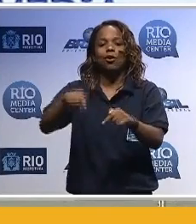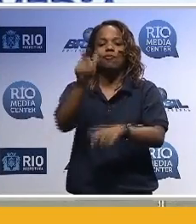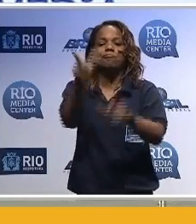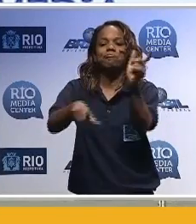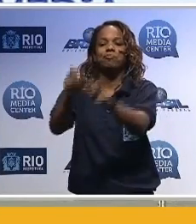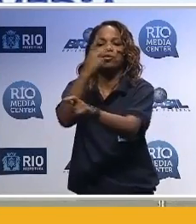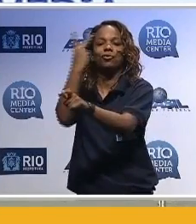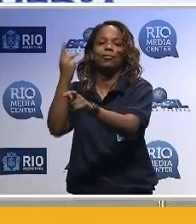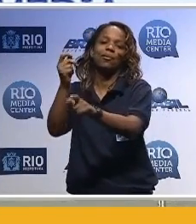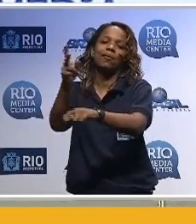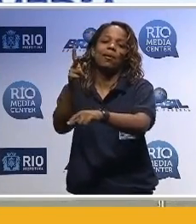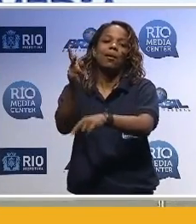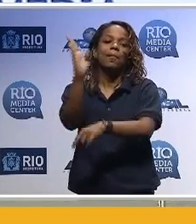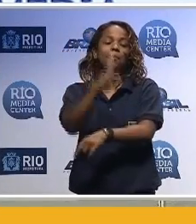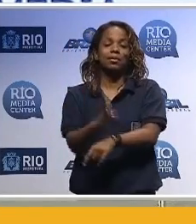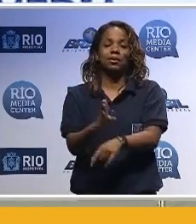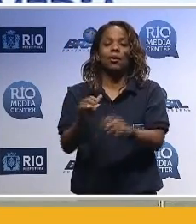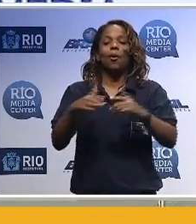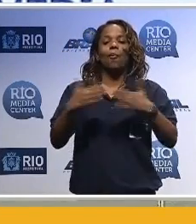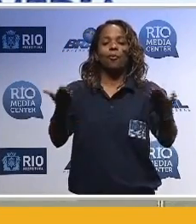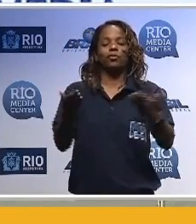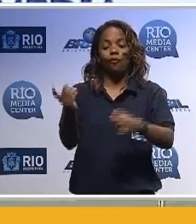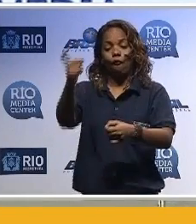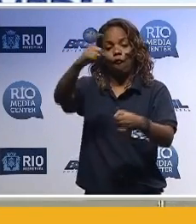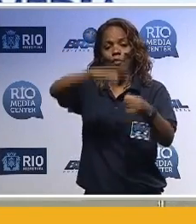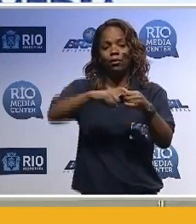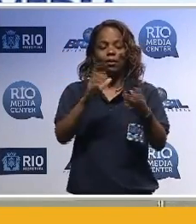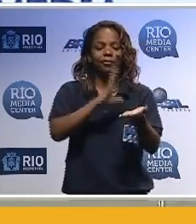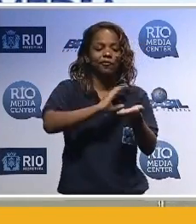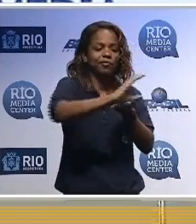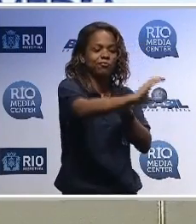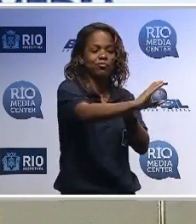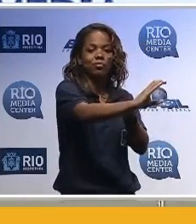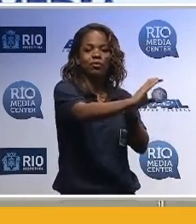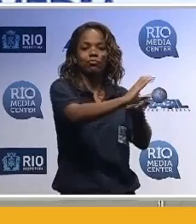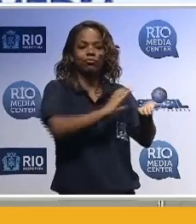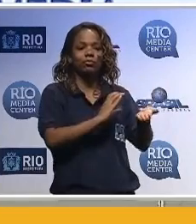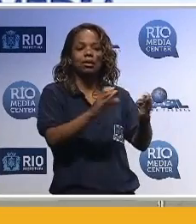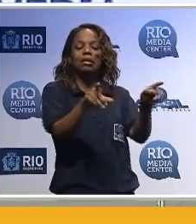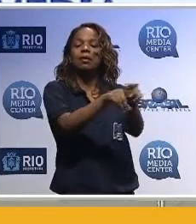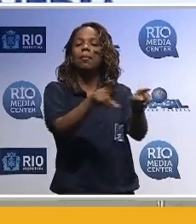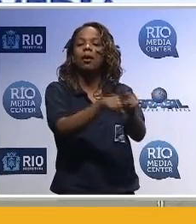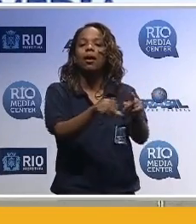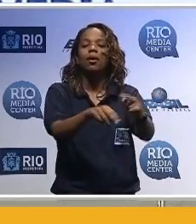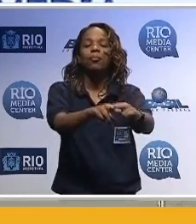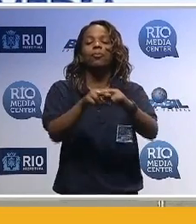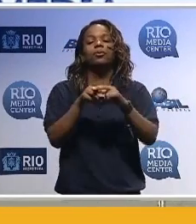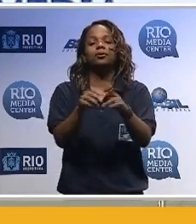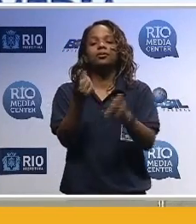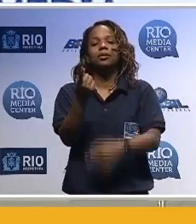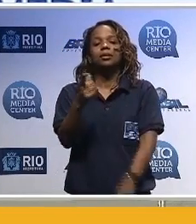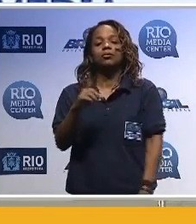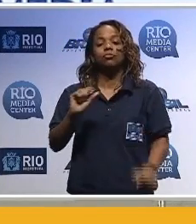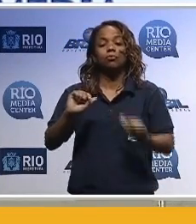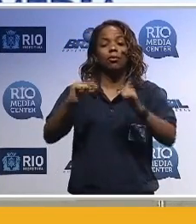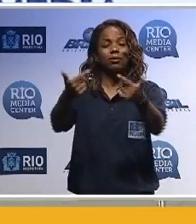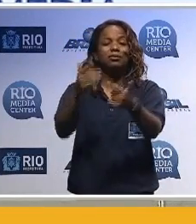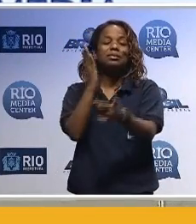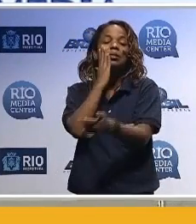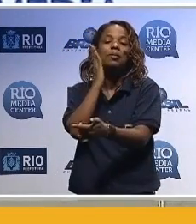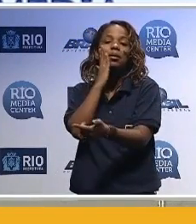que parte do retorno desse investimento que foi feito volte, entendeu? Mas, no